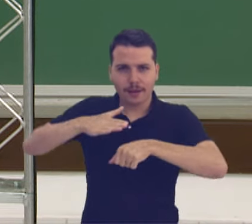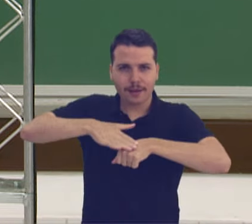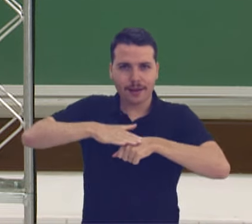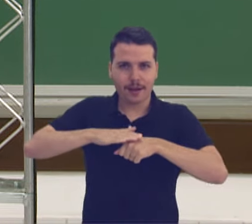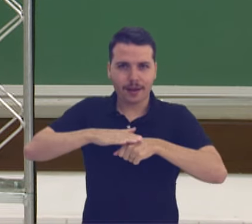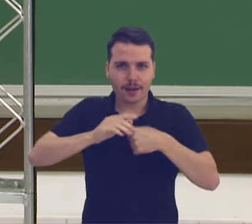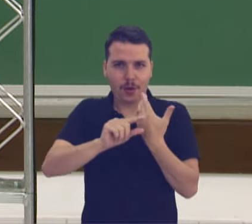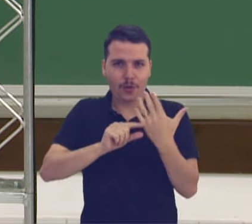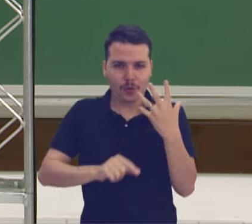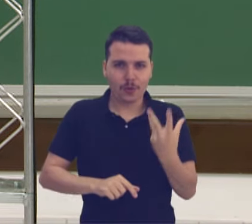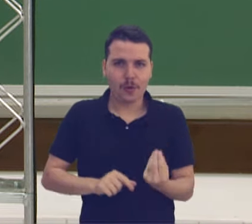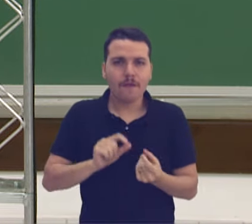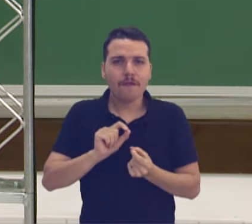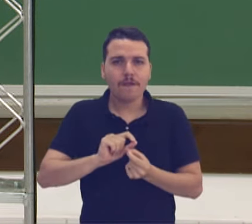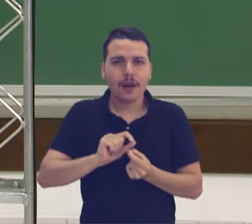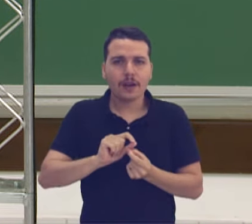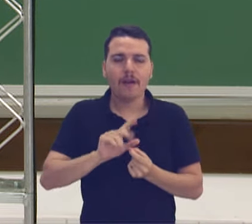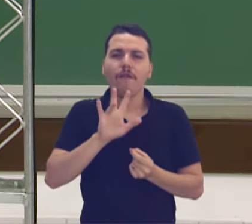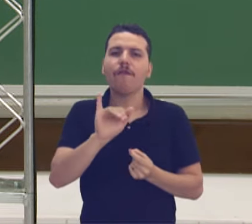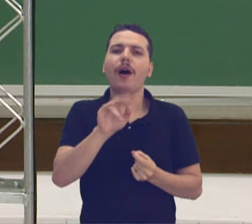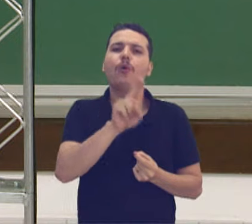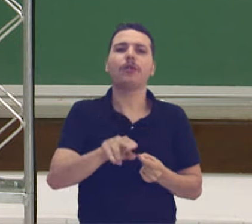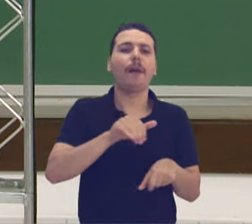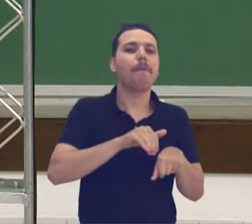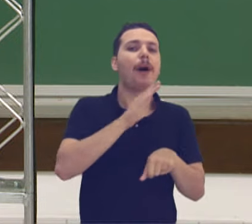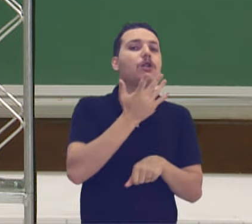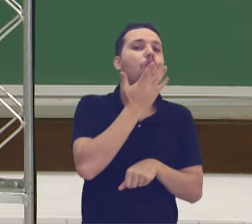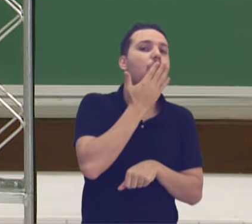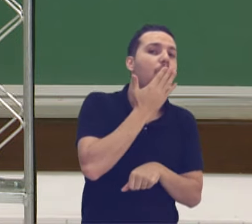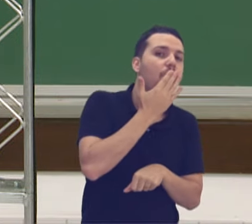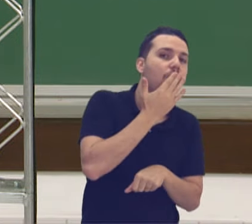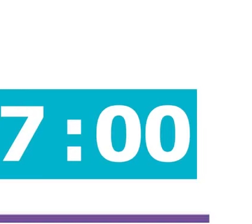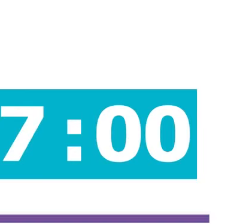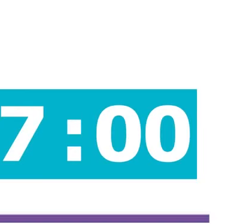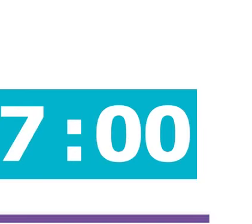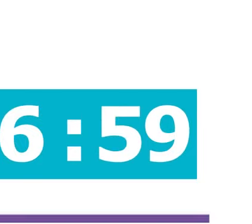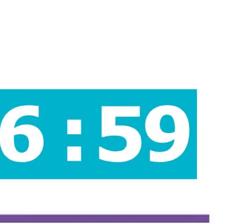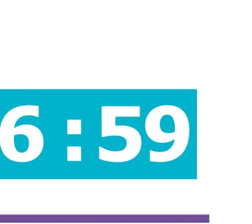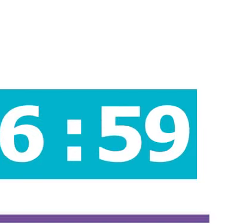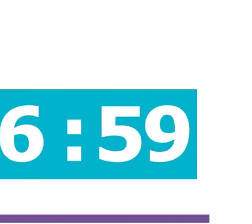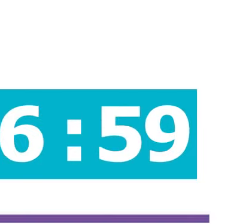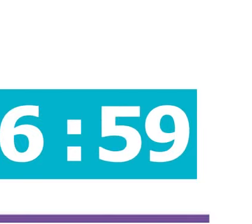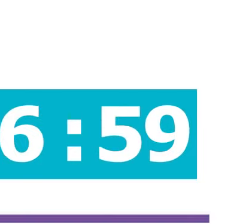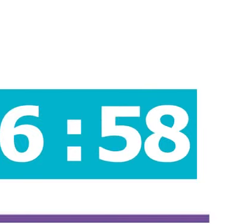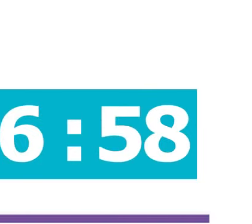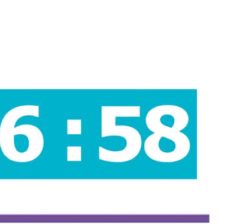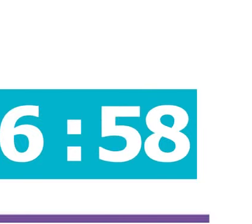ele vai lidar principalmente com cores ou não